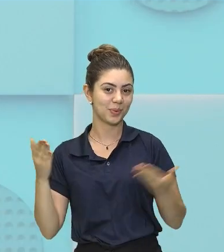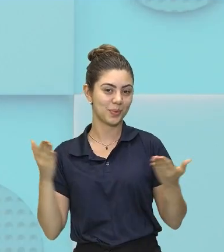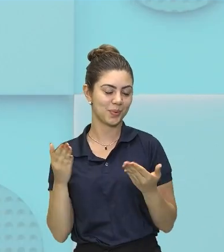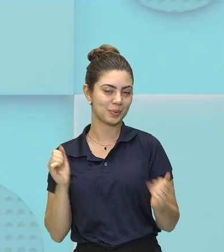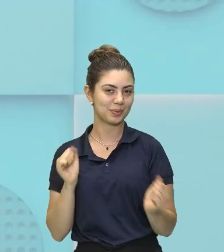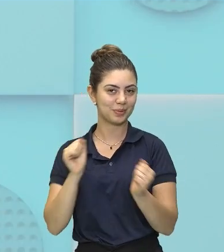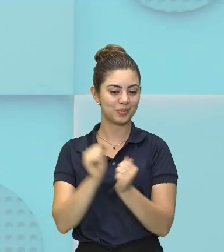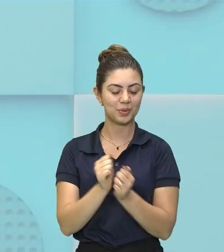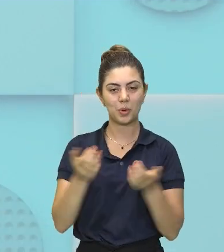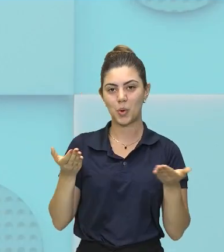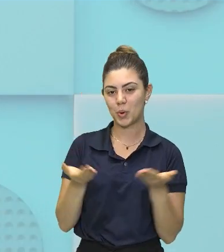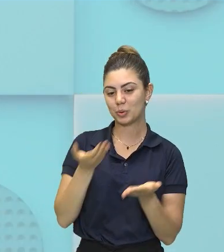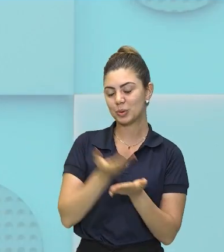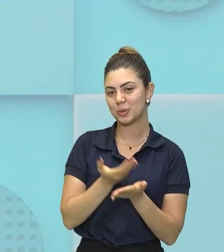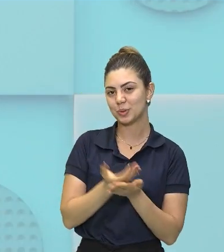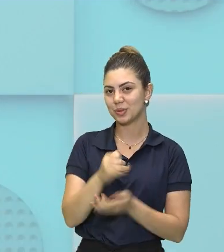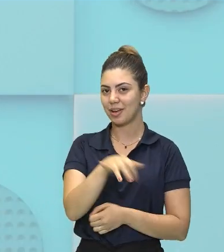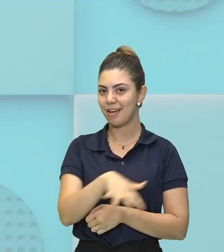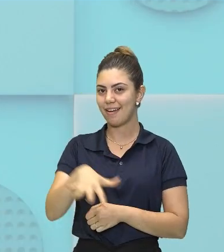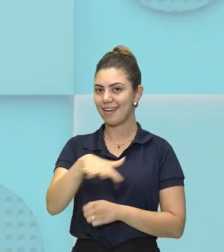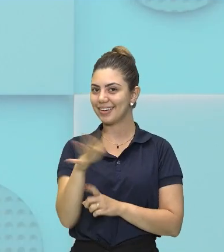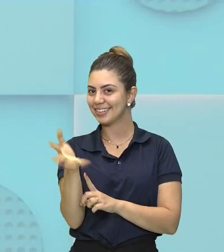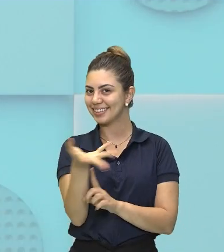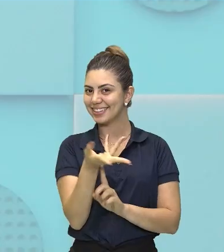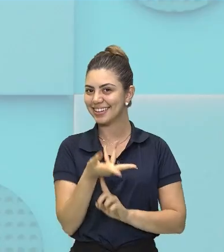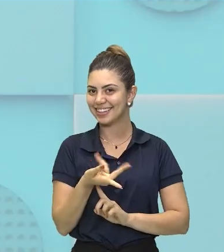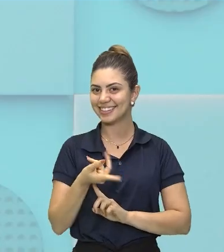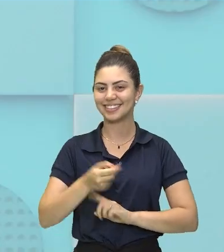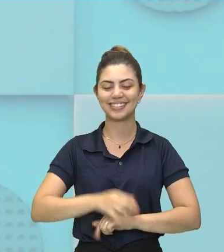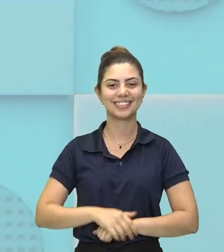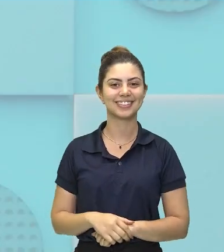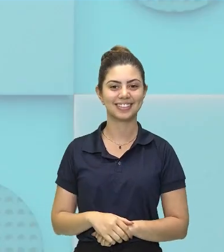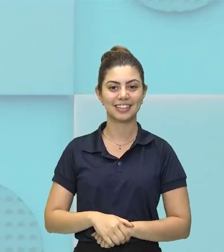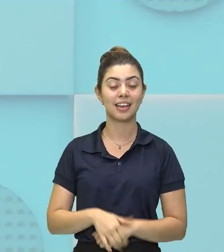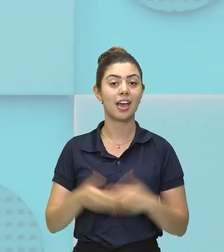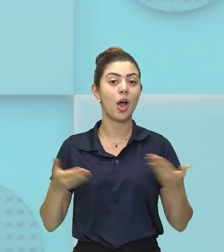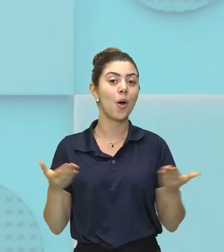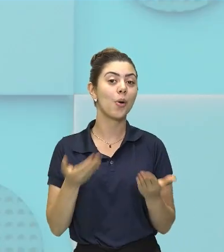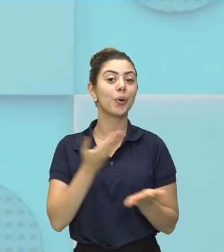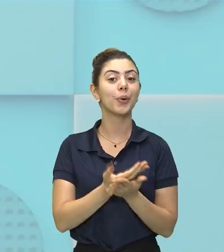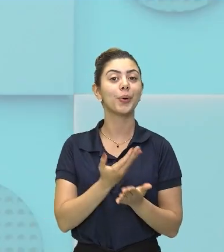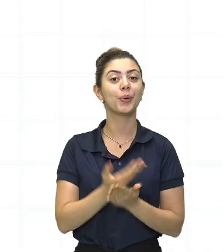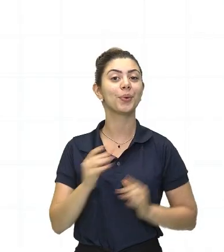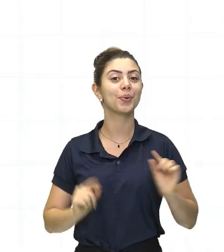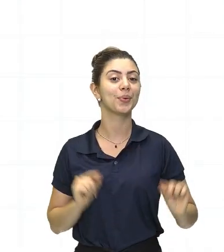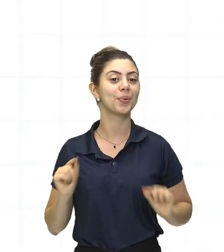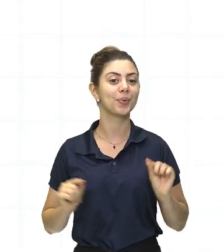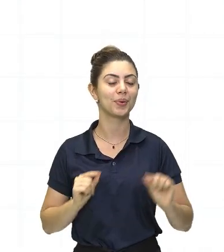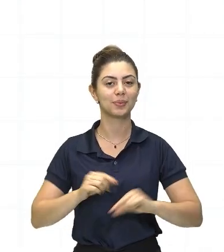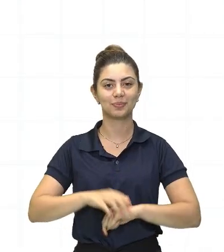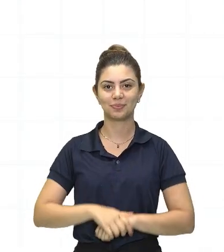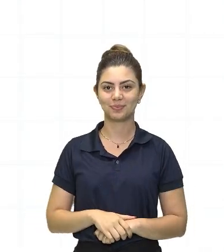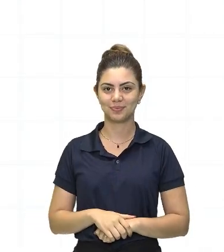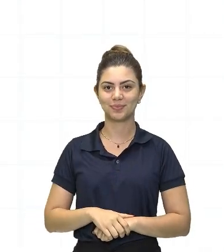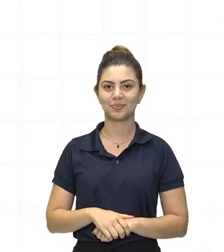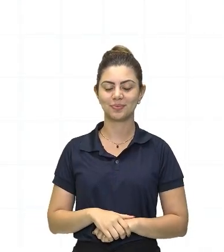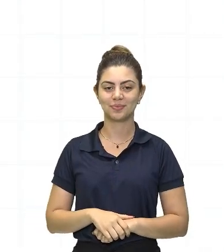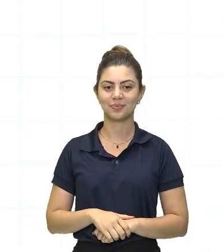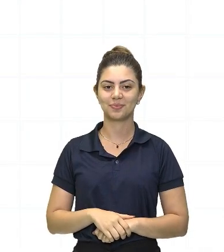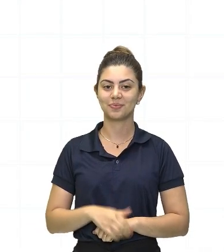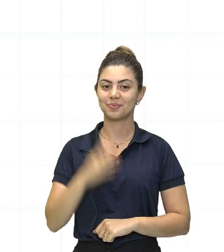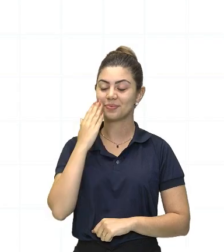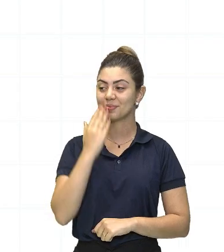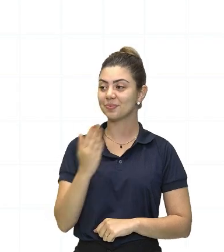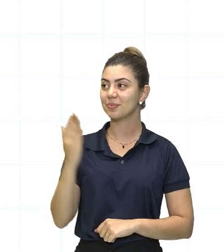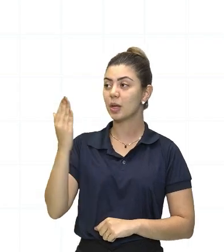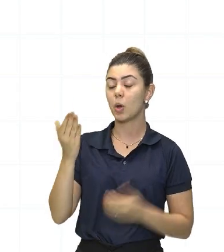nessa trajetória que envolve o mundo da arte. Então, vamos ver o que nós temos para a aula de hoje? Justamente na